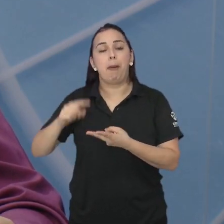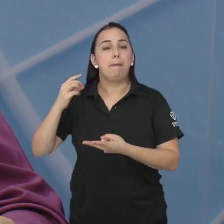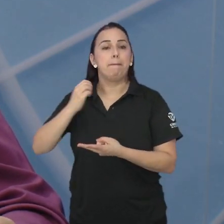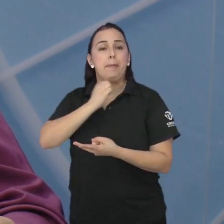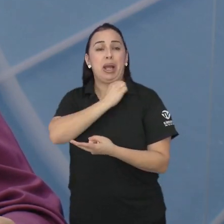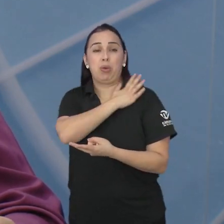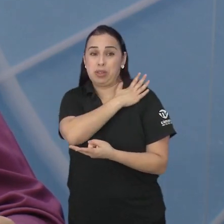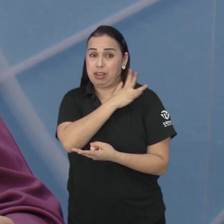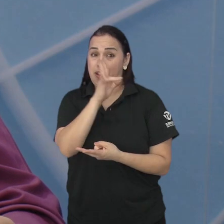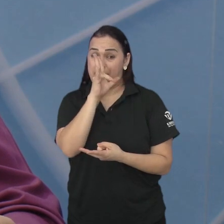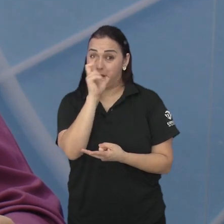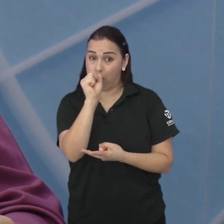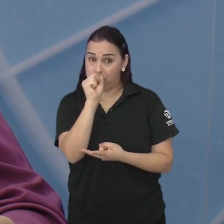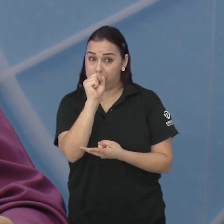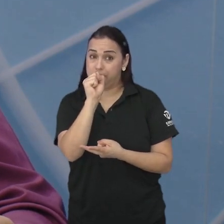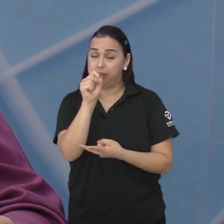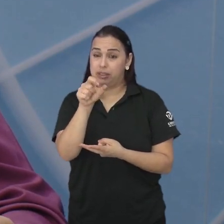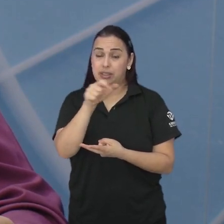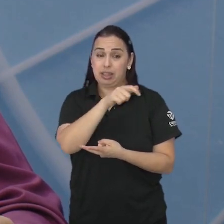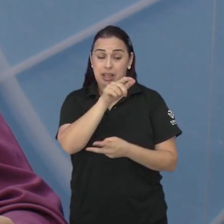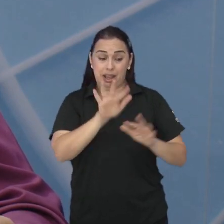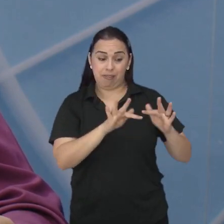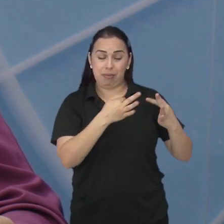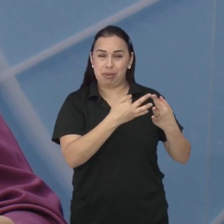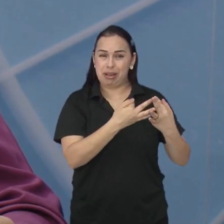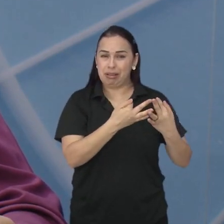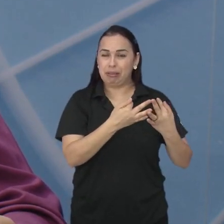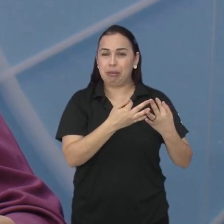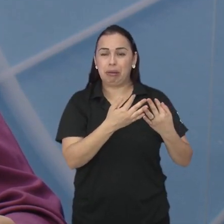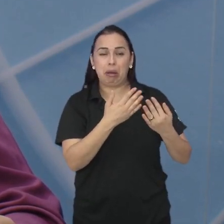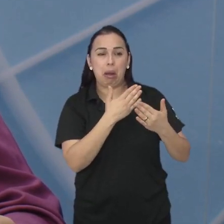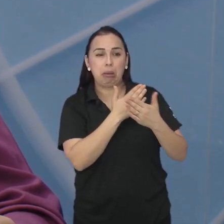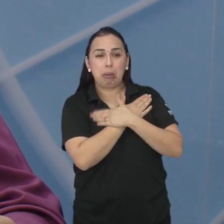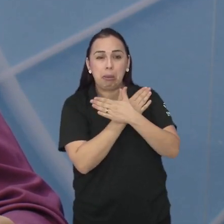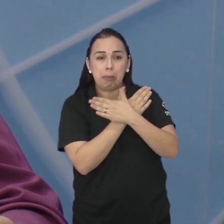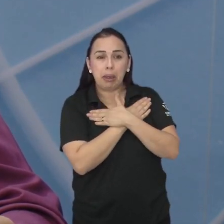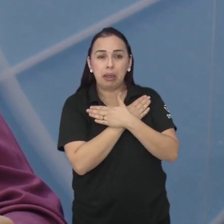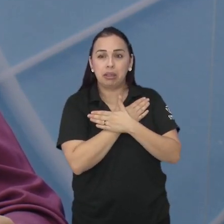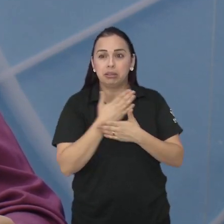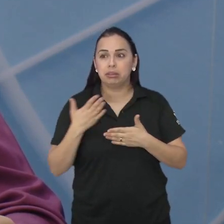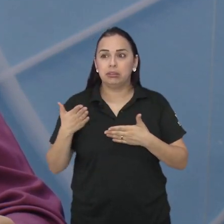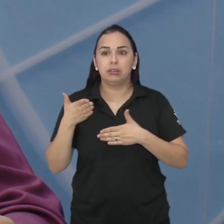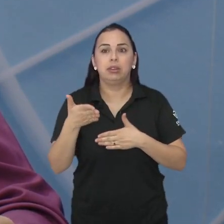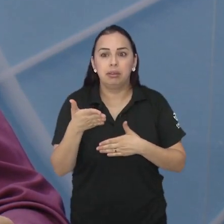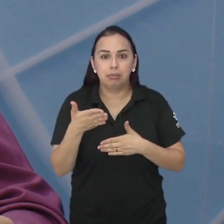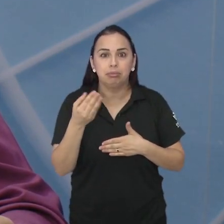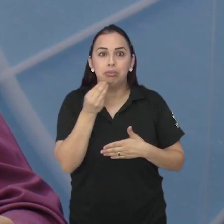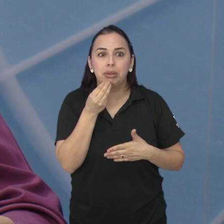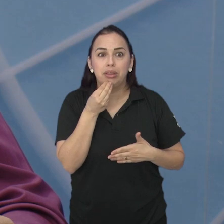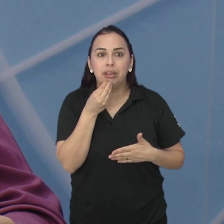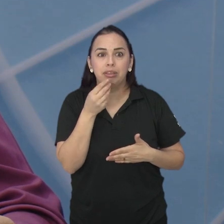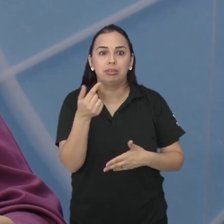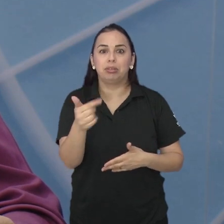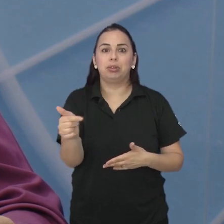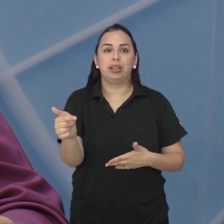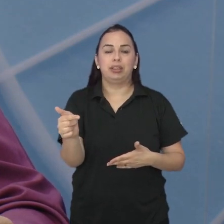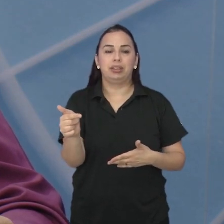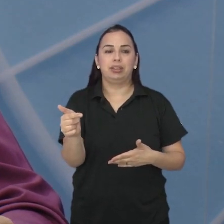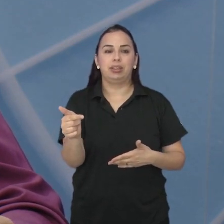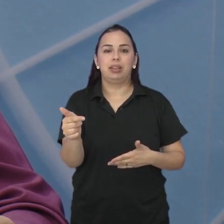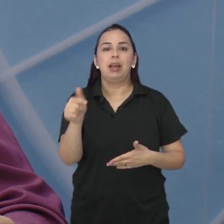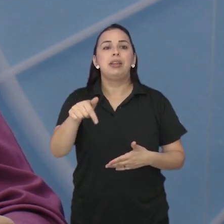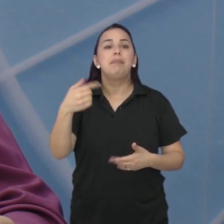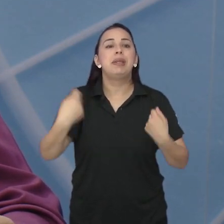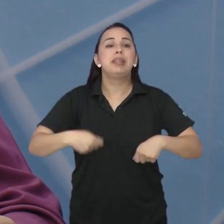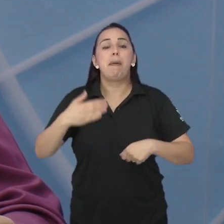O preconceito é muito forte para aquela pessoa, aquela família que perdeu o emprego. Eu quero uma oportunidade de emprego. A primeira coisa que você precisa é